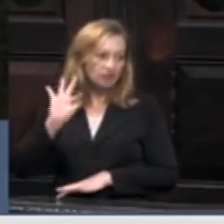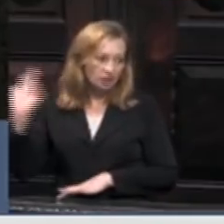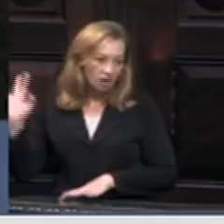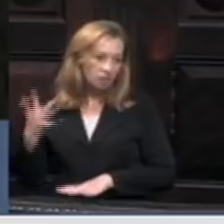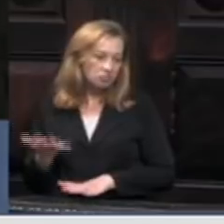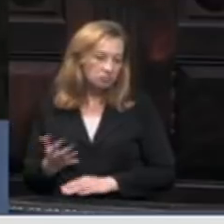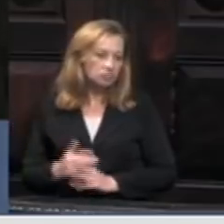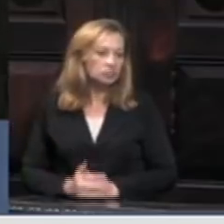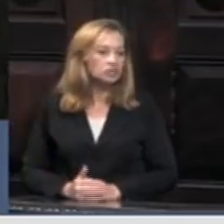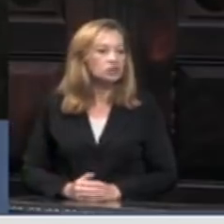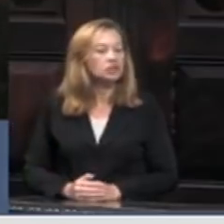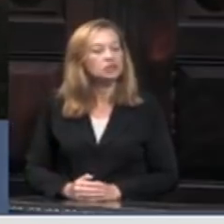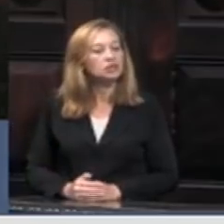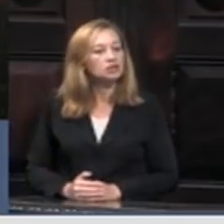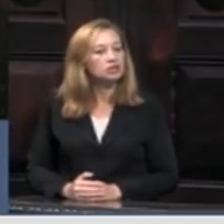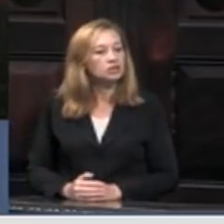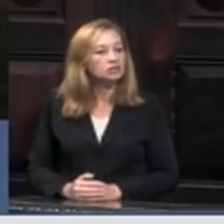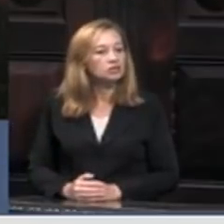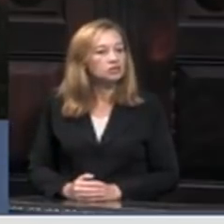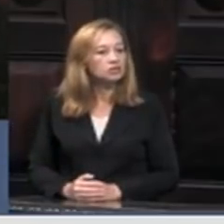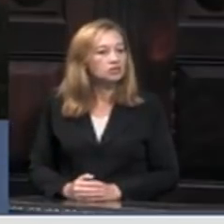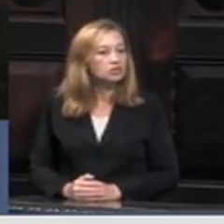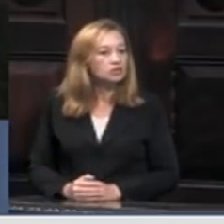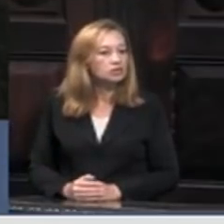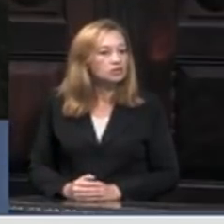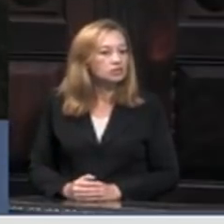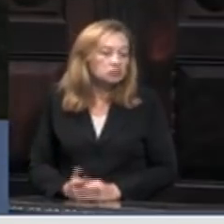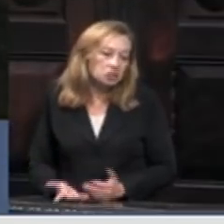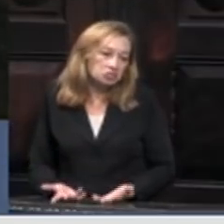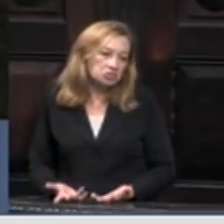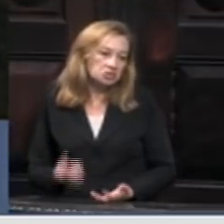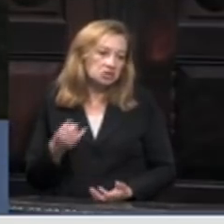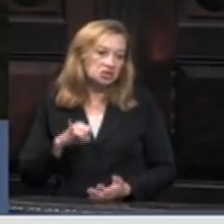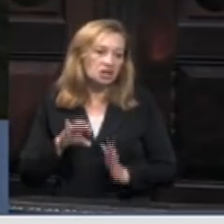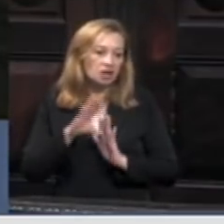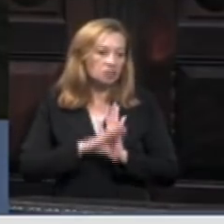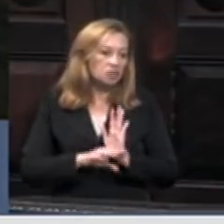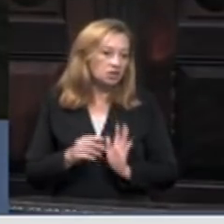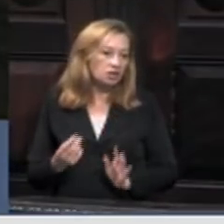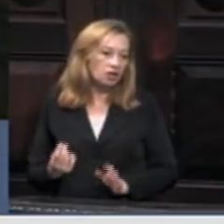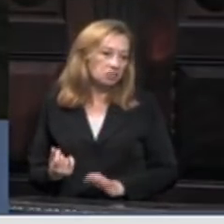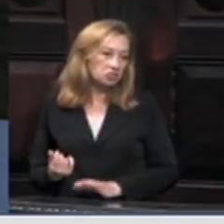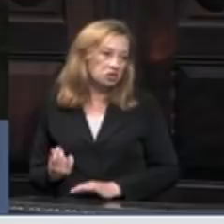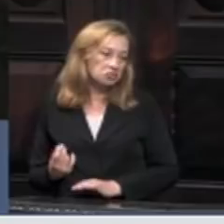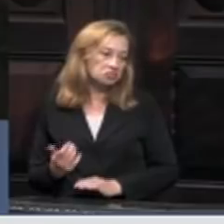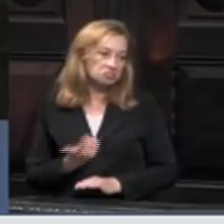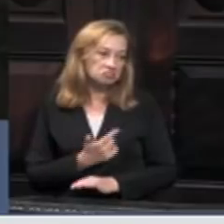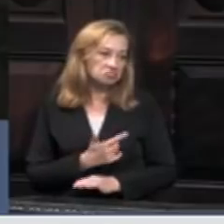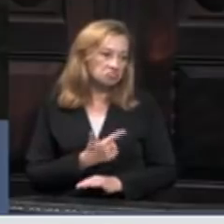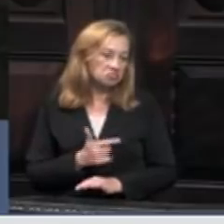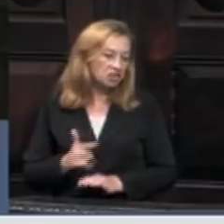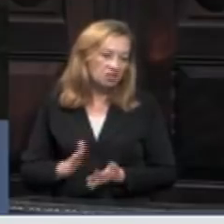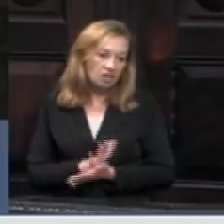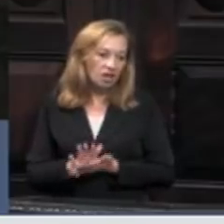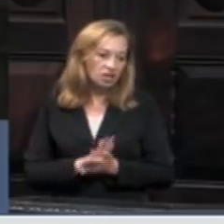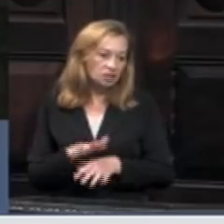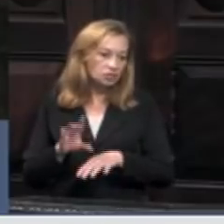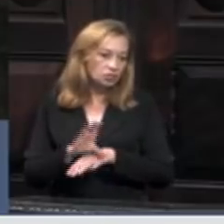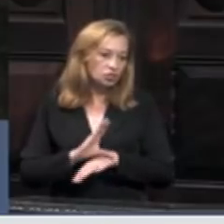instrumento de disciplinar uma forma de execução orçamentária. Não tem nada de inconstitucional. A